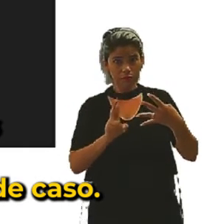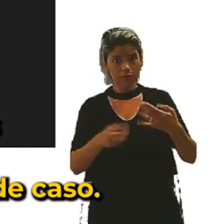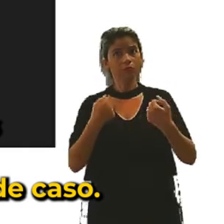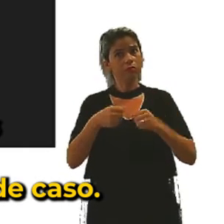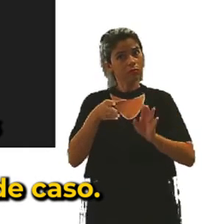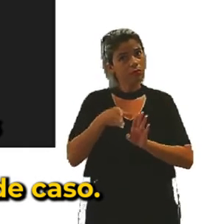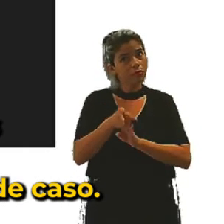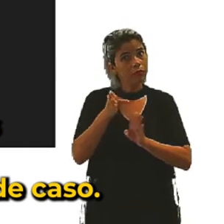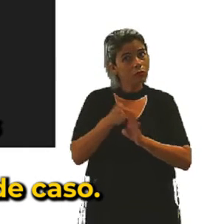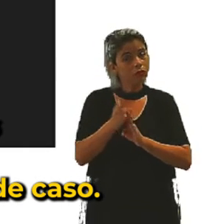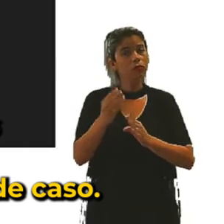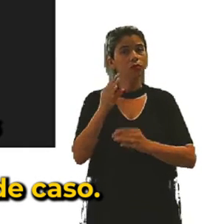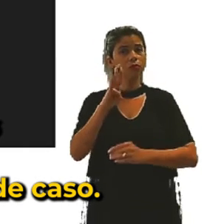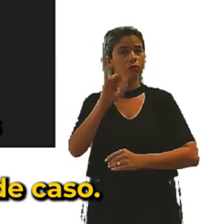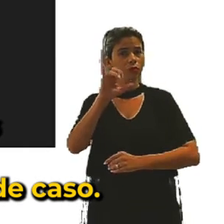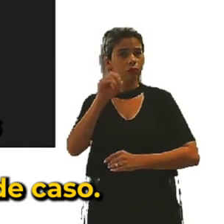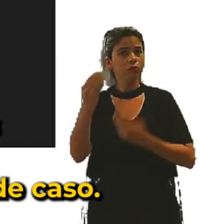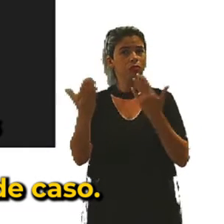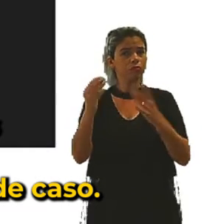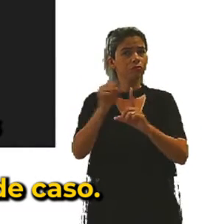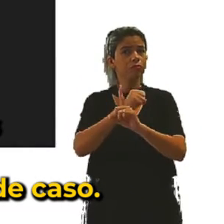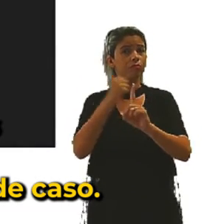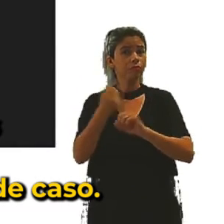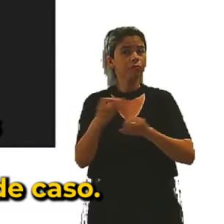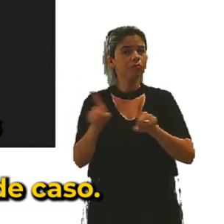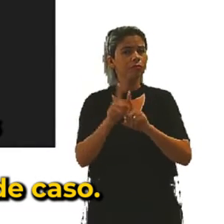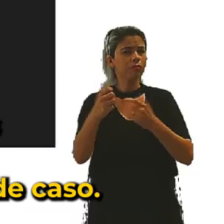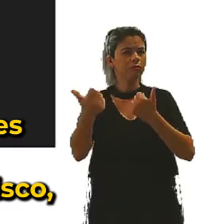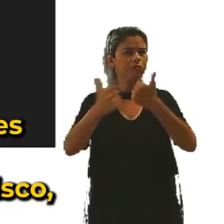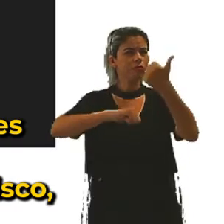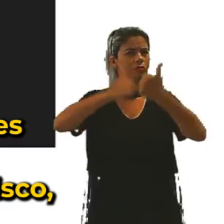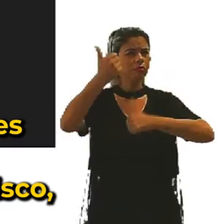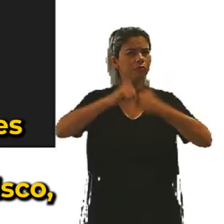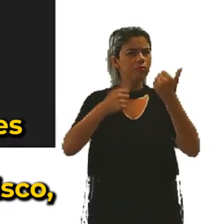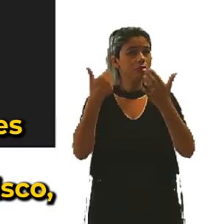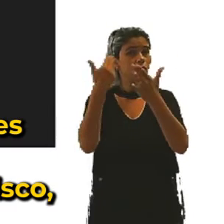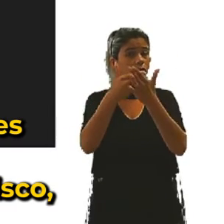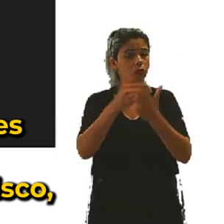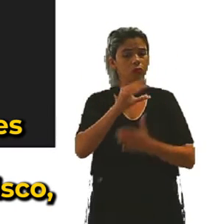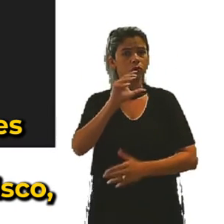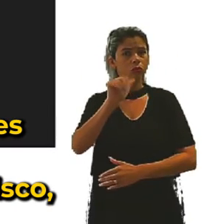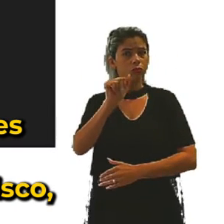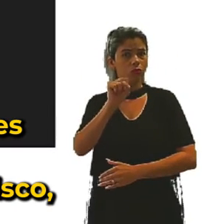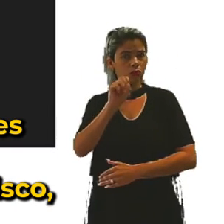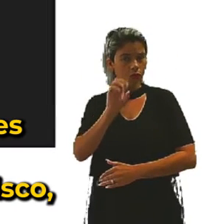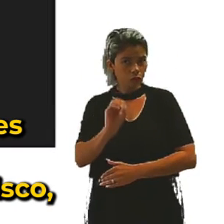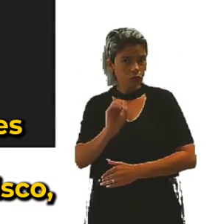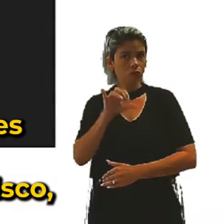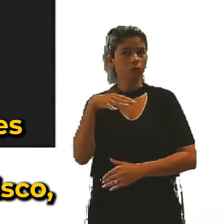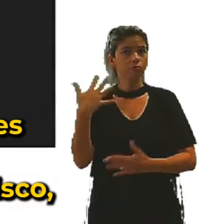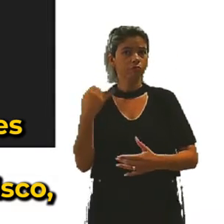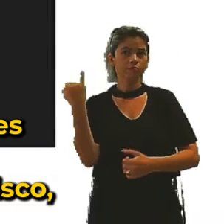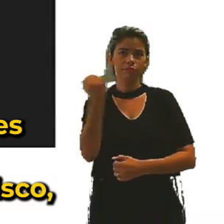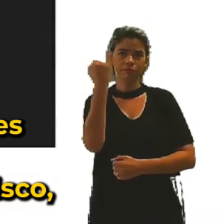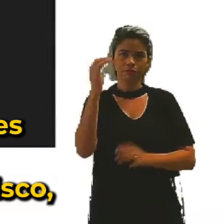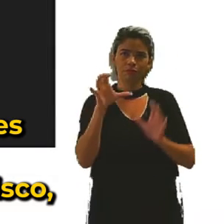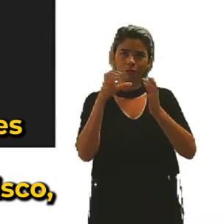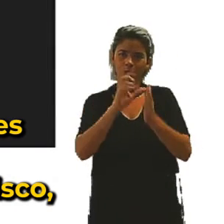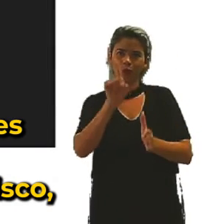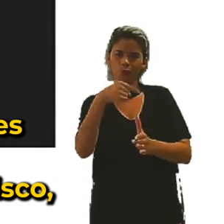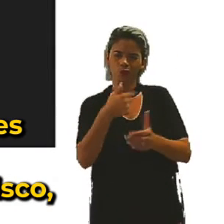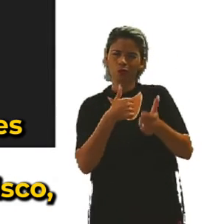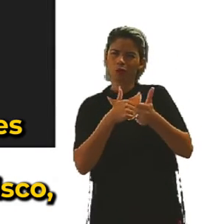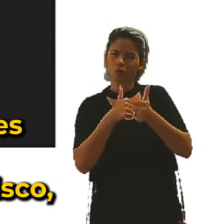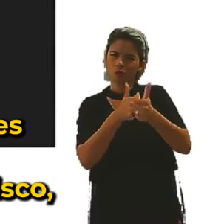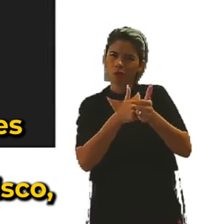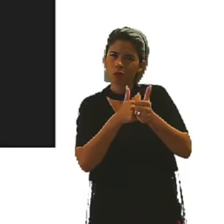encaminhamentos psicossociais, avaliar a conveniência de fazermos estudo de caso. Então, aqui a importância das nossas equipes multidisciplinares estarem